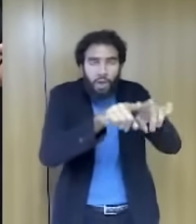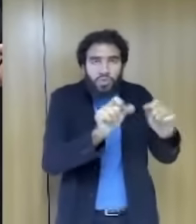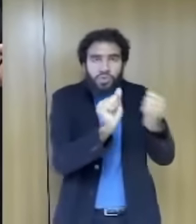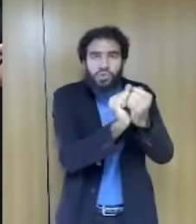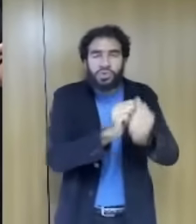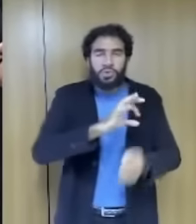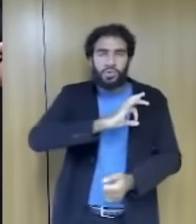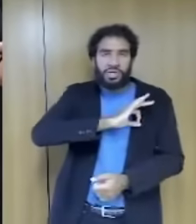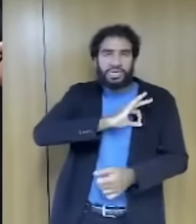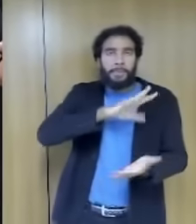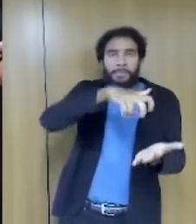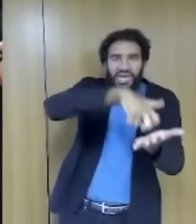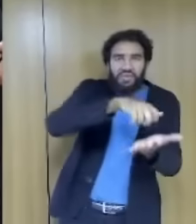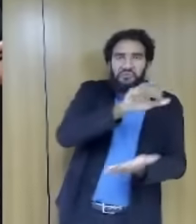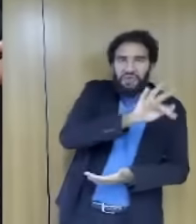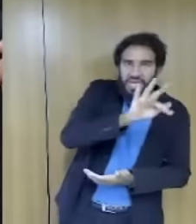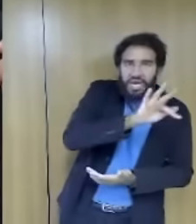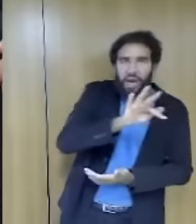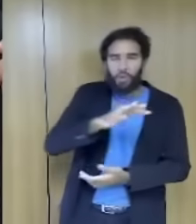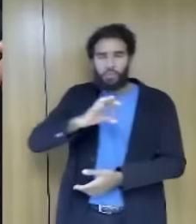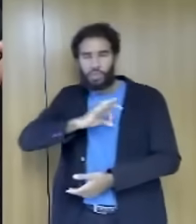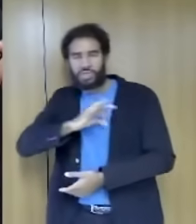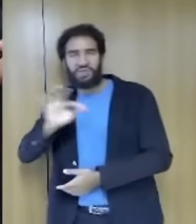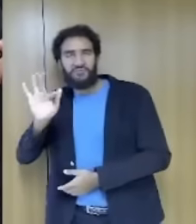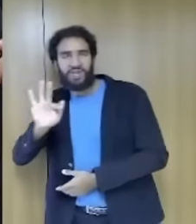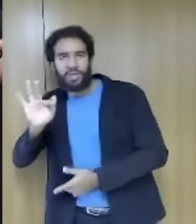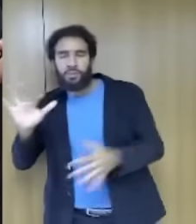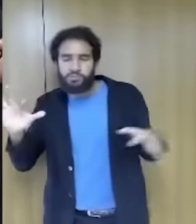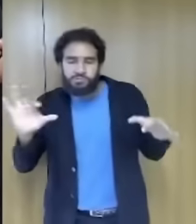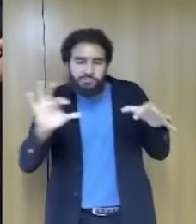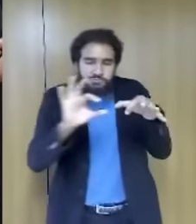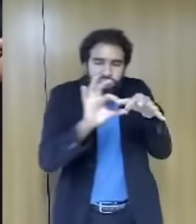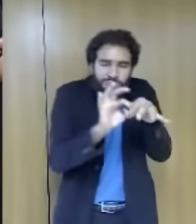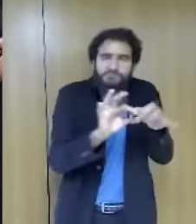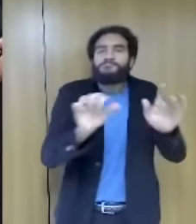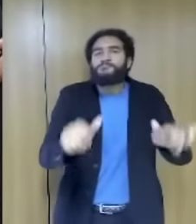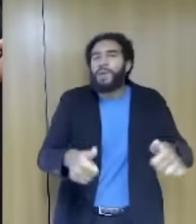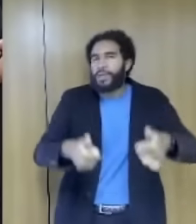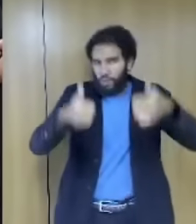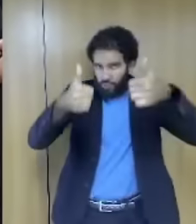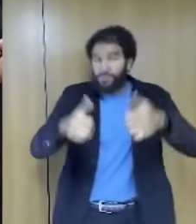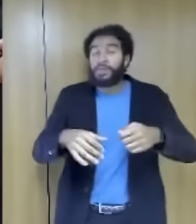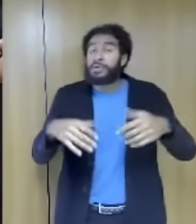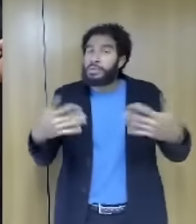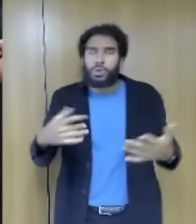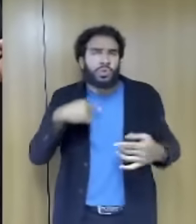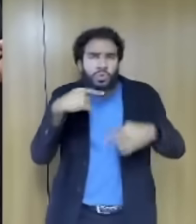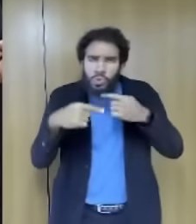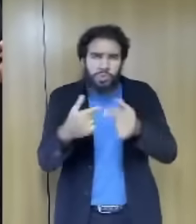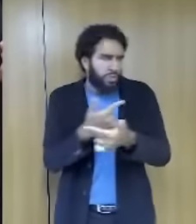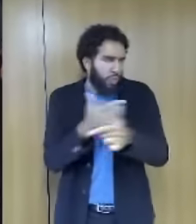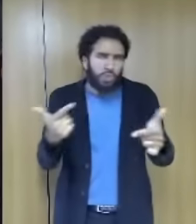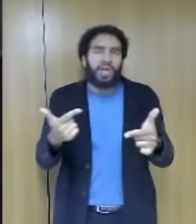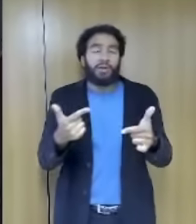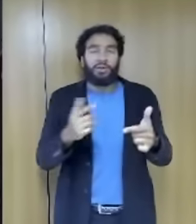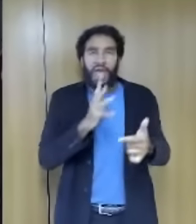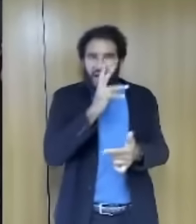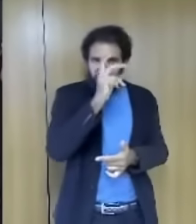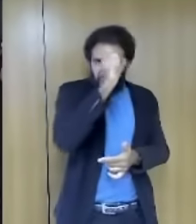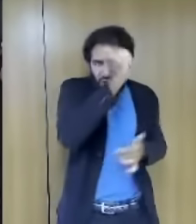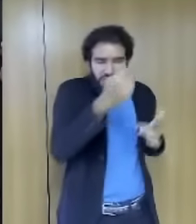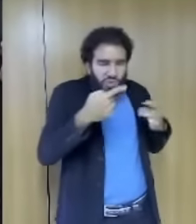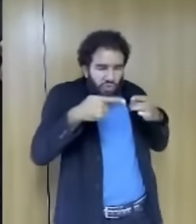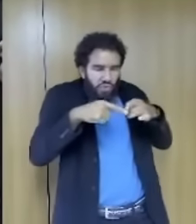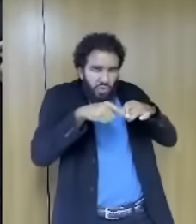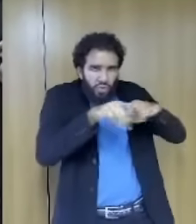Polícia Penal Federal, permitiu uma maior união. Então, sem dúvida, o elemento da união de forças foi